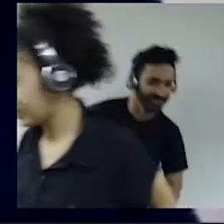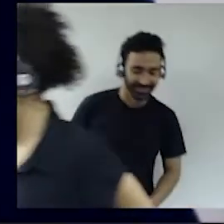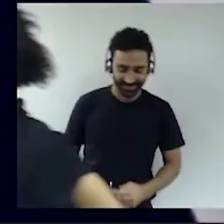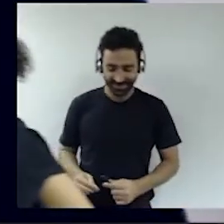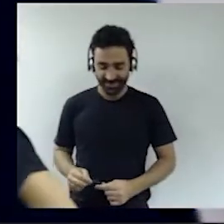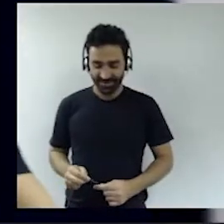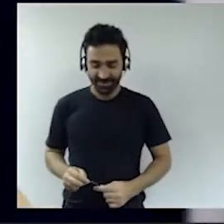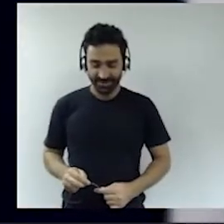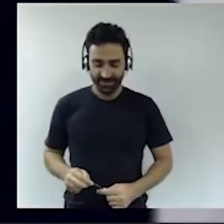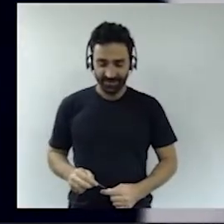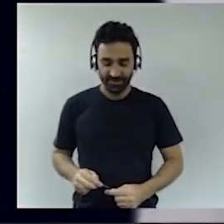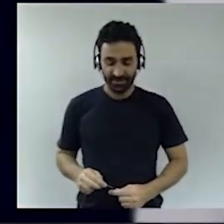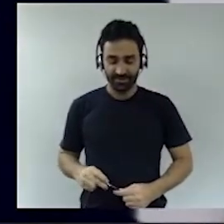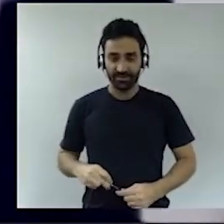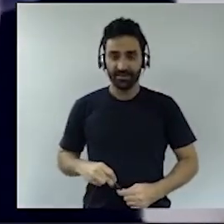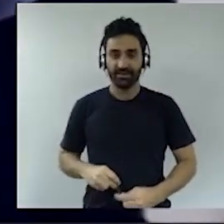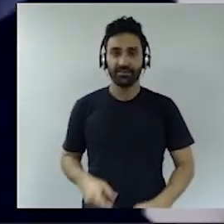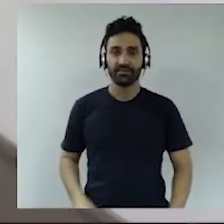obrigado.